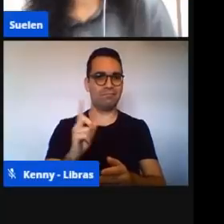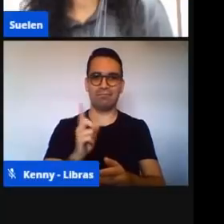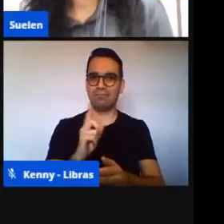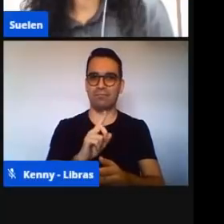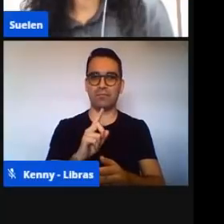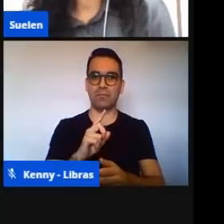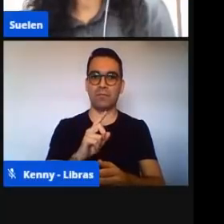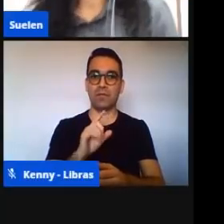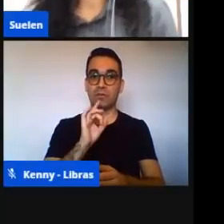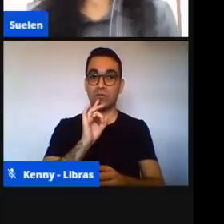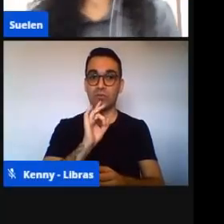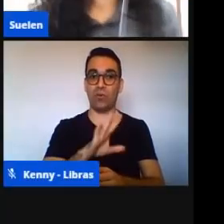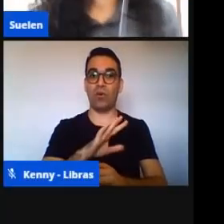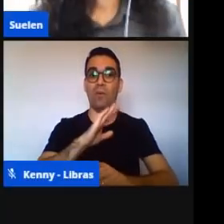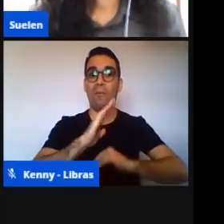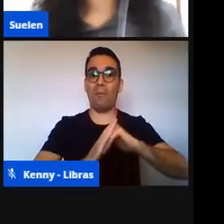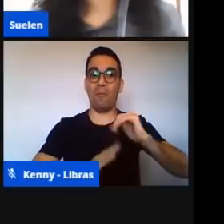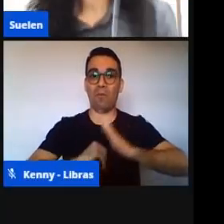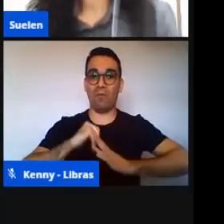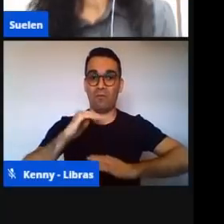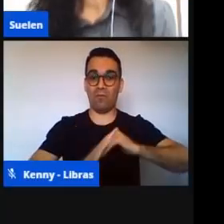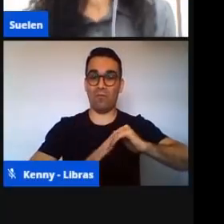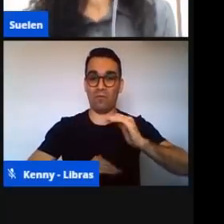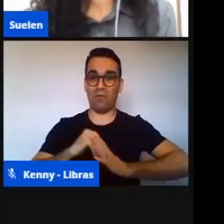a higienização das mãos.